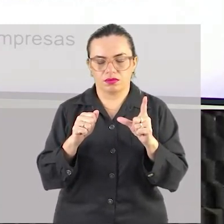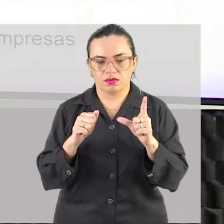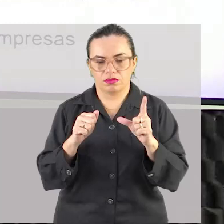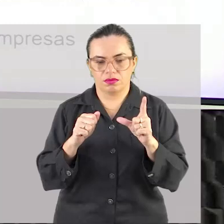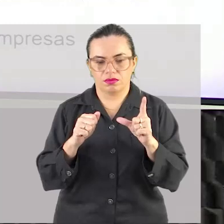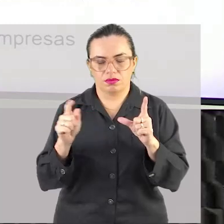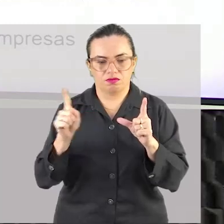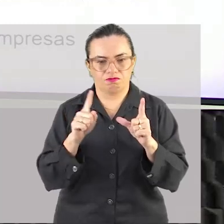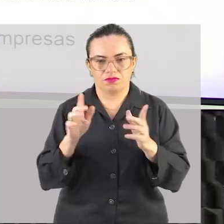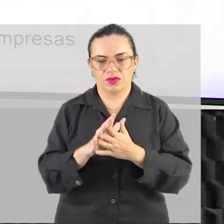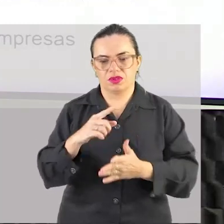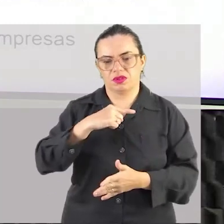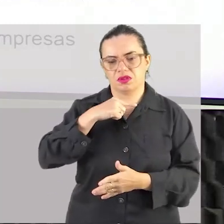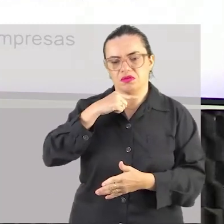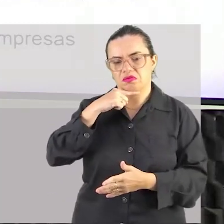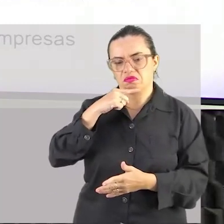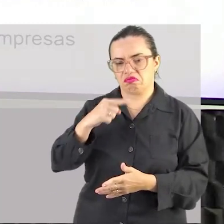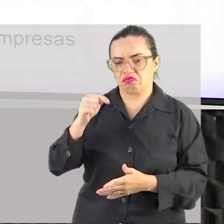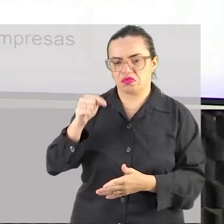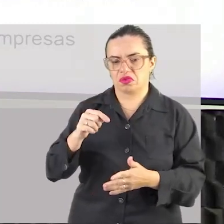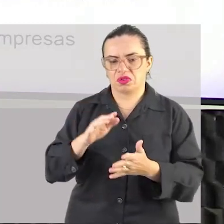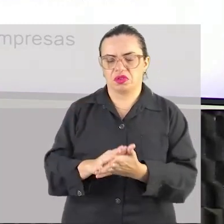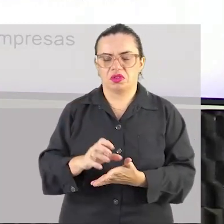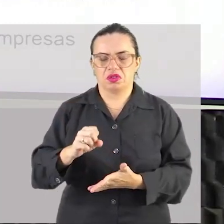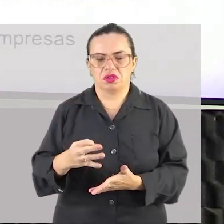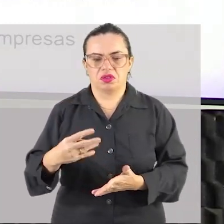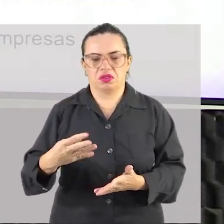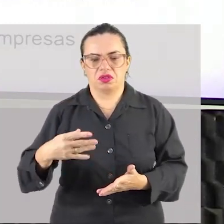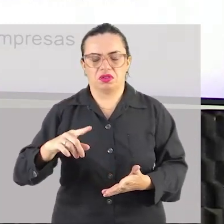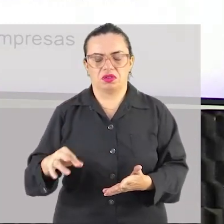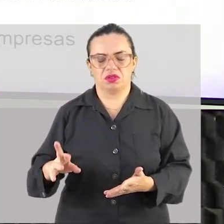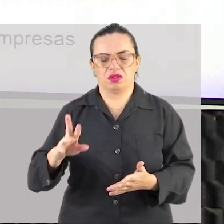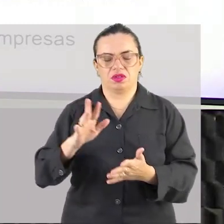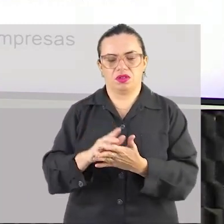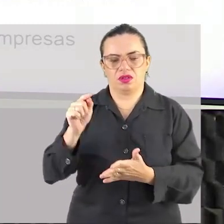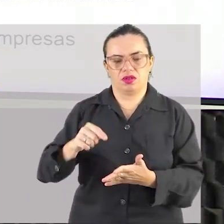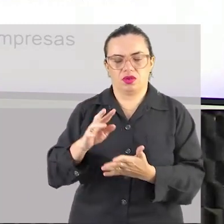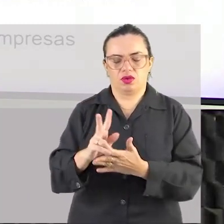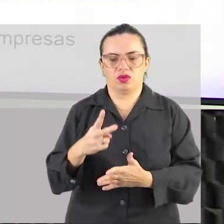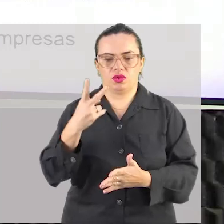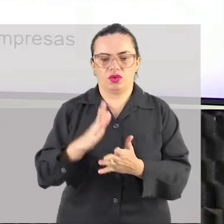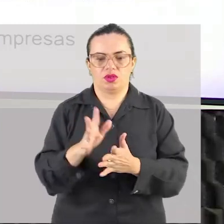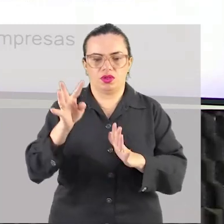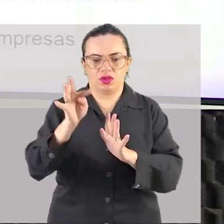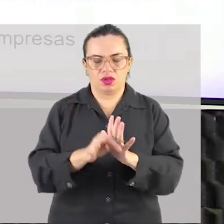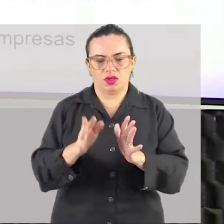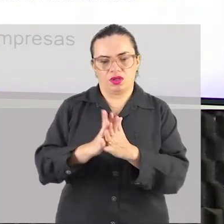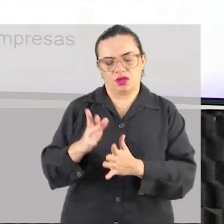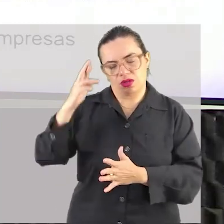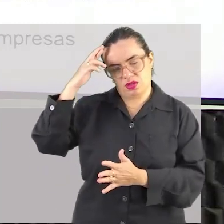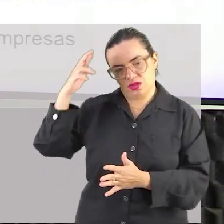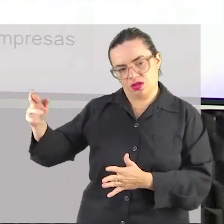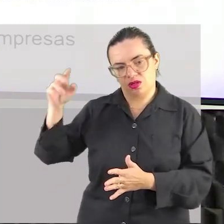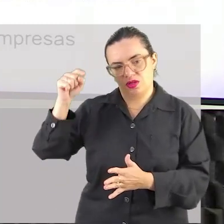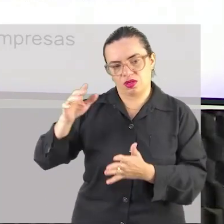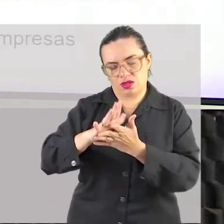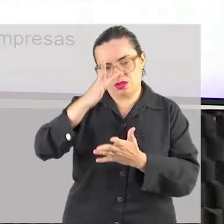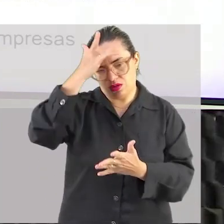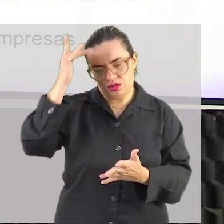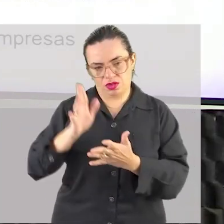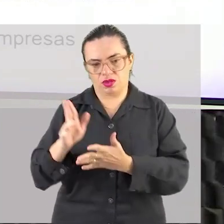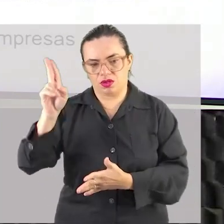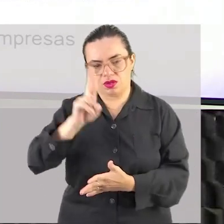verdade, ninguém está falando lá de estatizar. Todos os dois textos falam que o proprietário da terra tem direito de gozo de